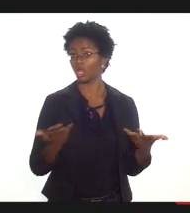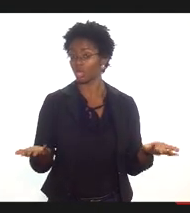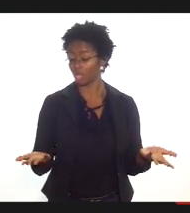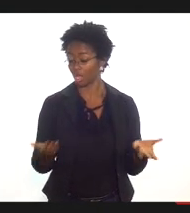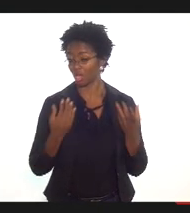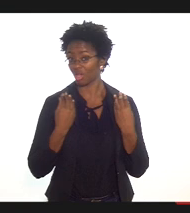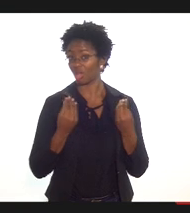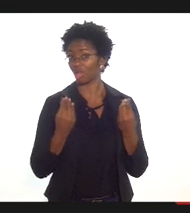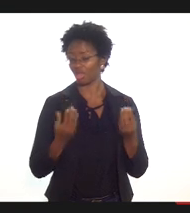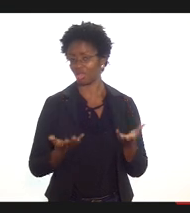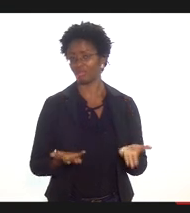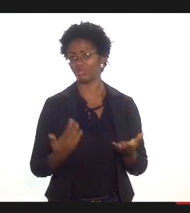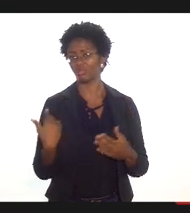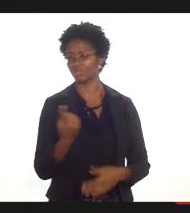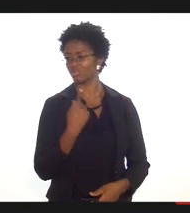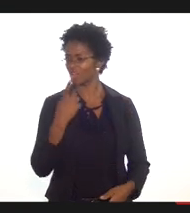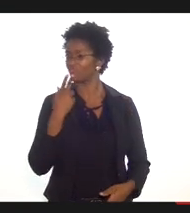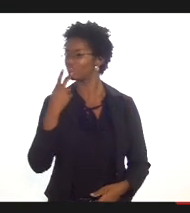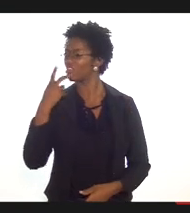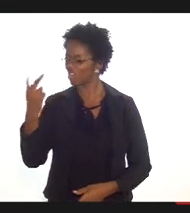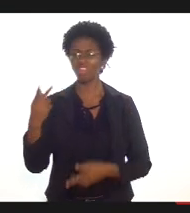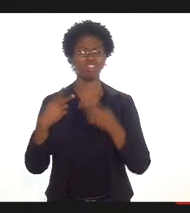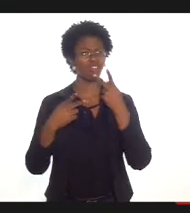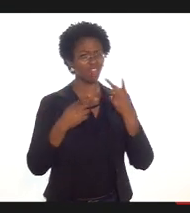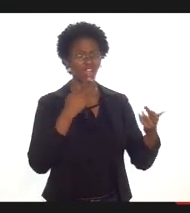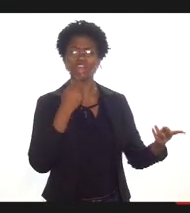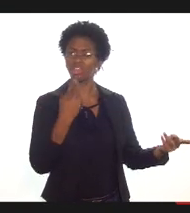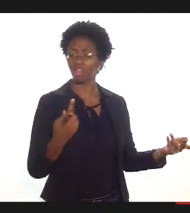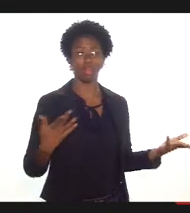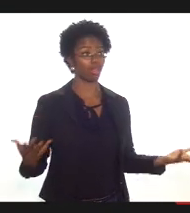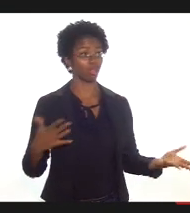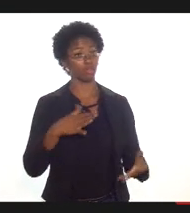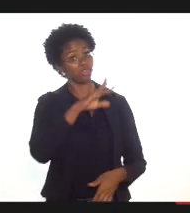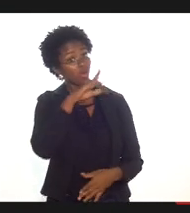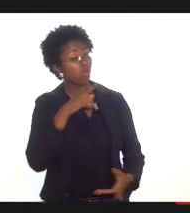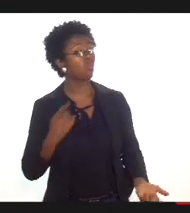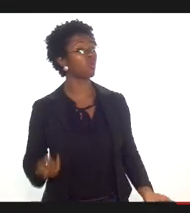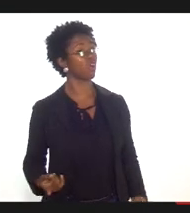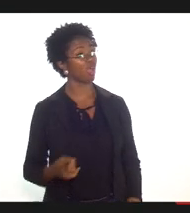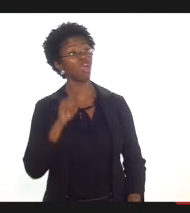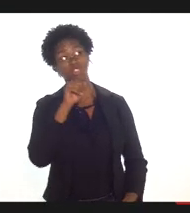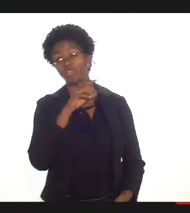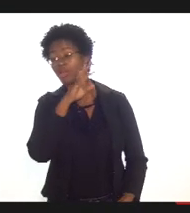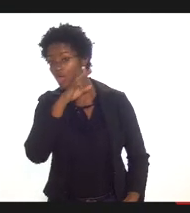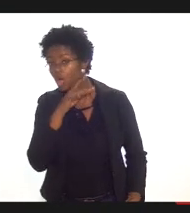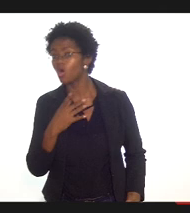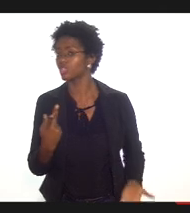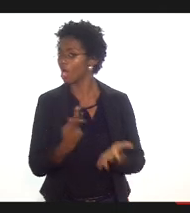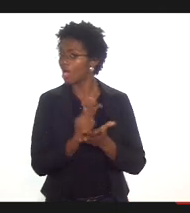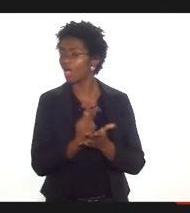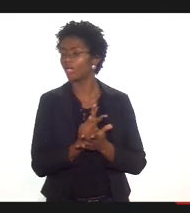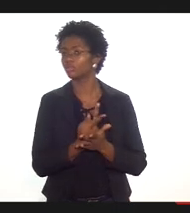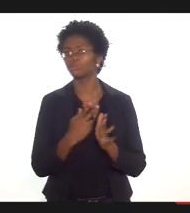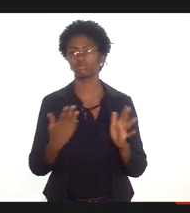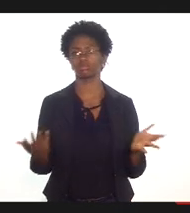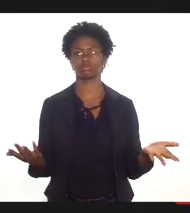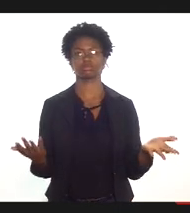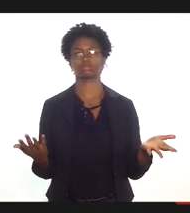E nós denunciávamos que era uma tragédia anunciada, porque foram